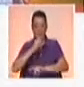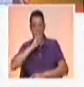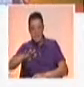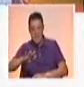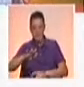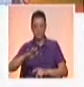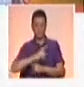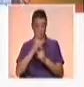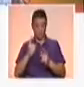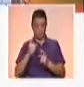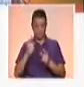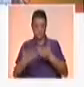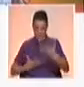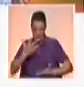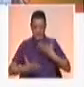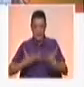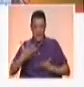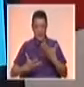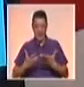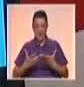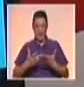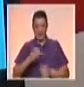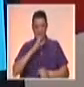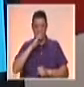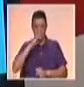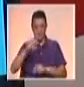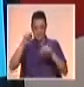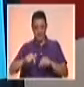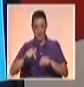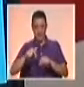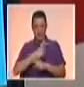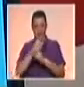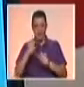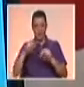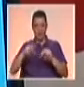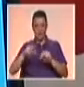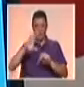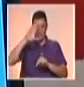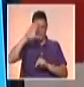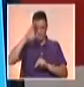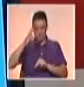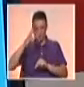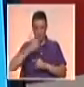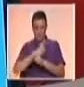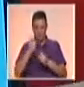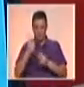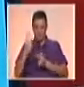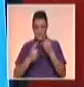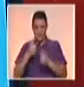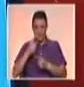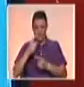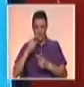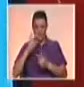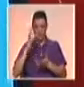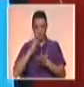Diga, Isabel. Porque eu ia acrescentar que creio que o que a Maria José está a dizer, suponho, se estiver a interpretar mal, corrija-me, não se